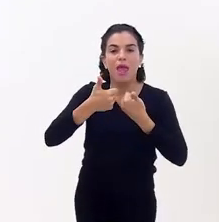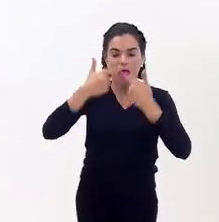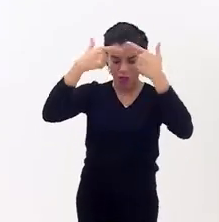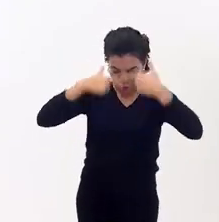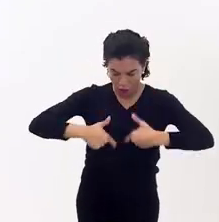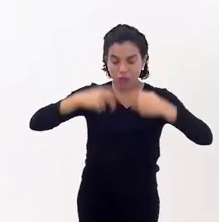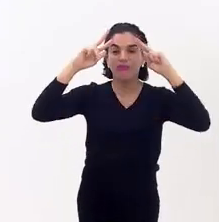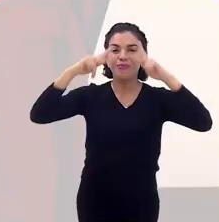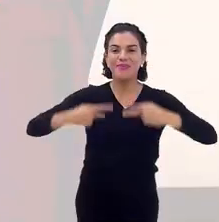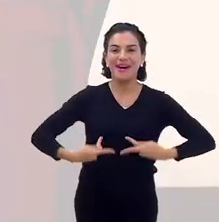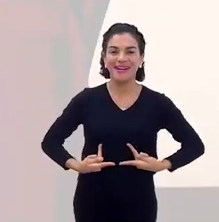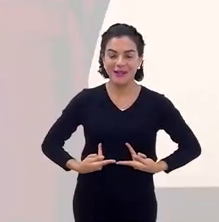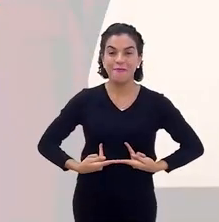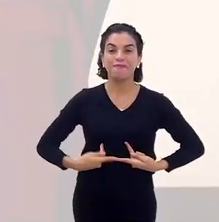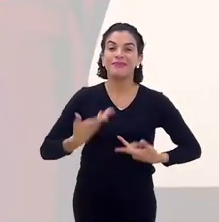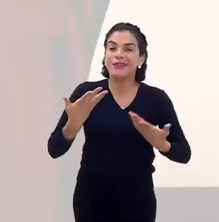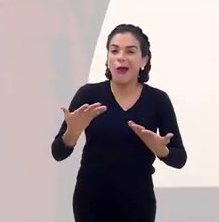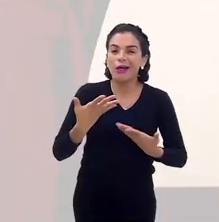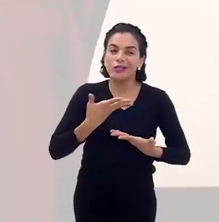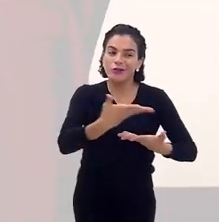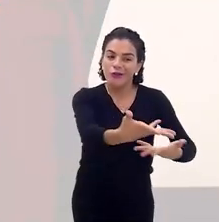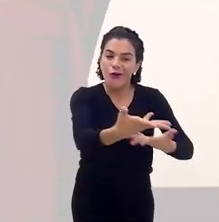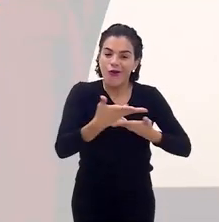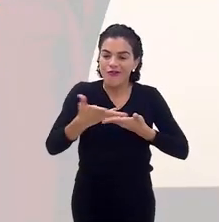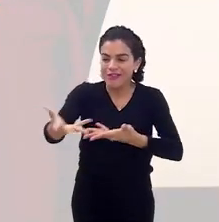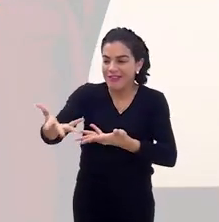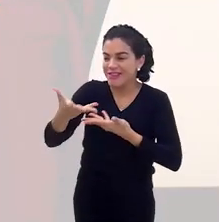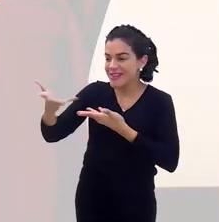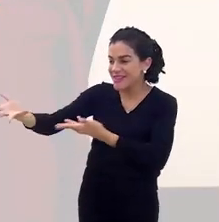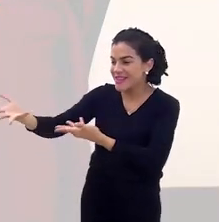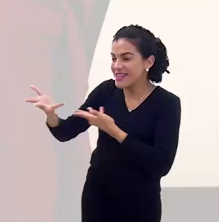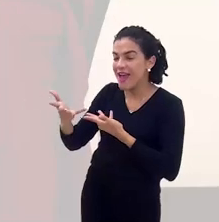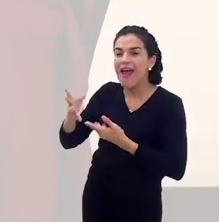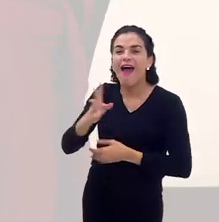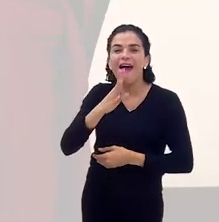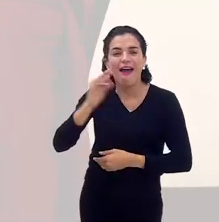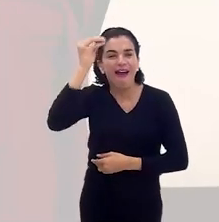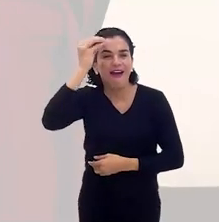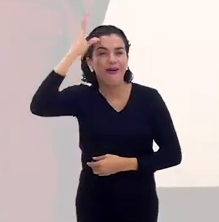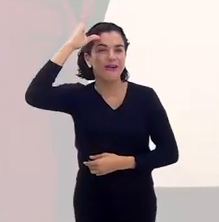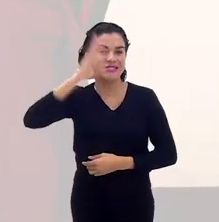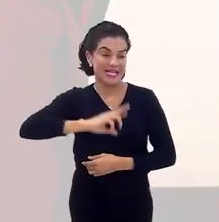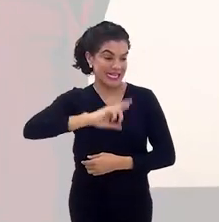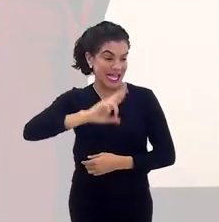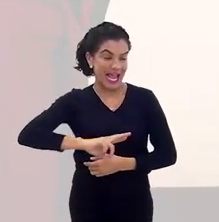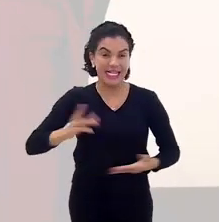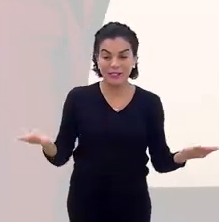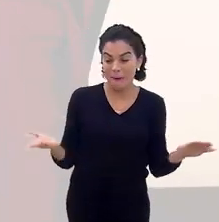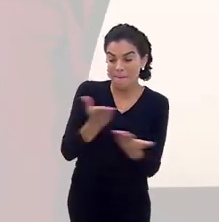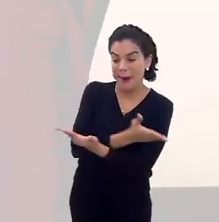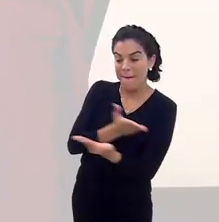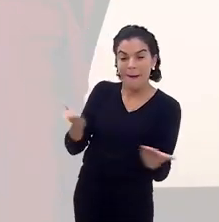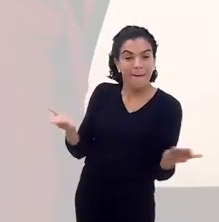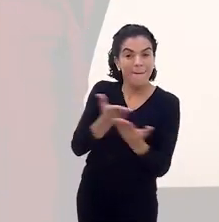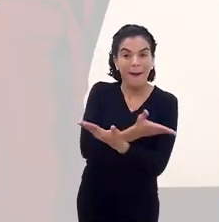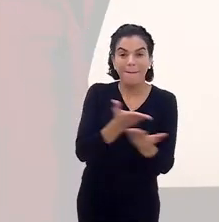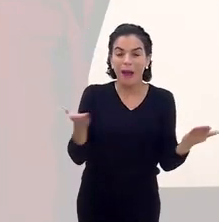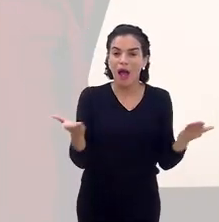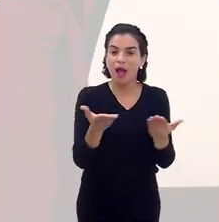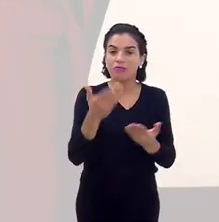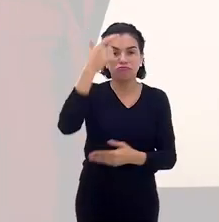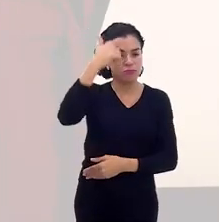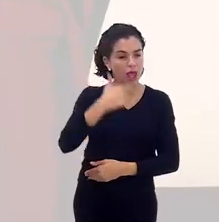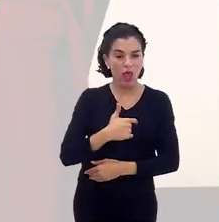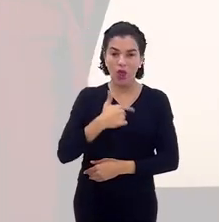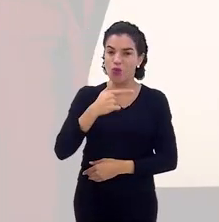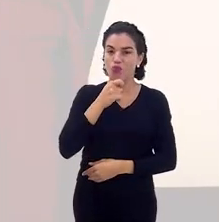como ser humano. Então, quando a gente convida as outras pessoas a conhecer um pouco da religião do outro, você